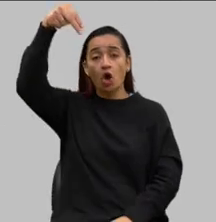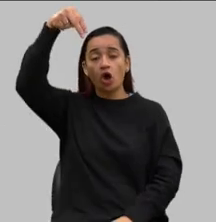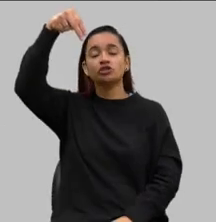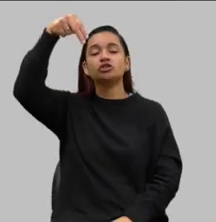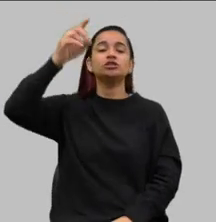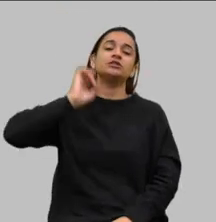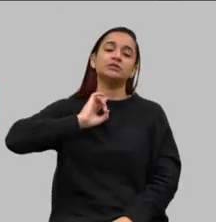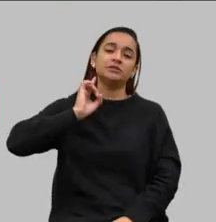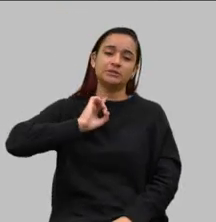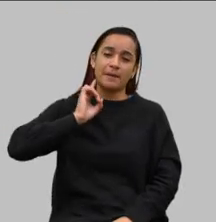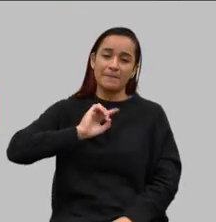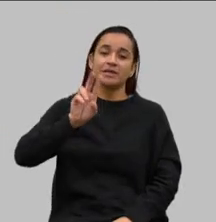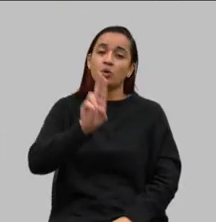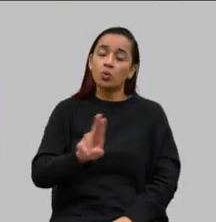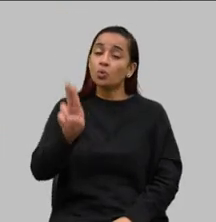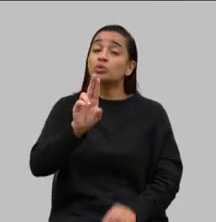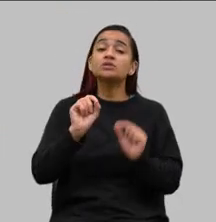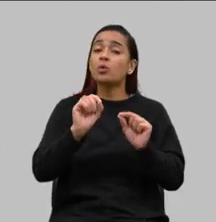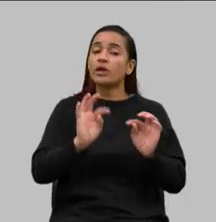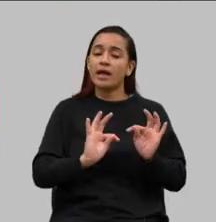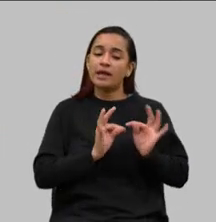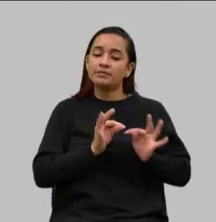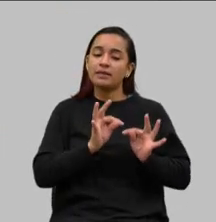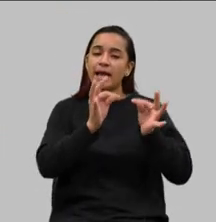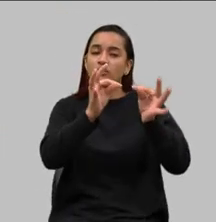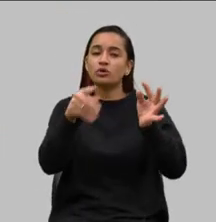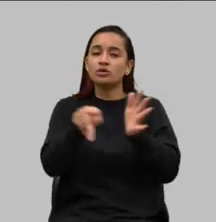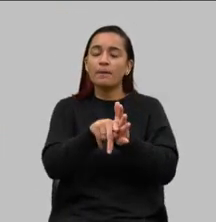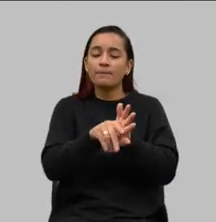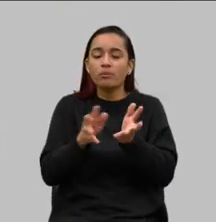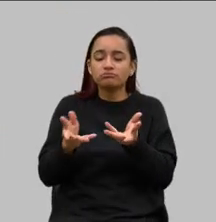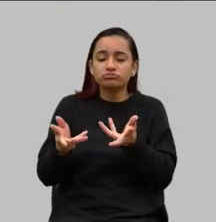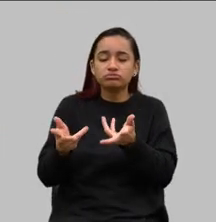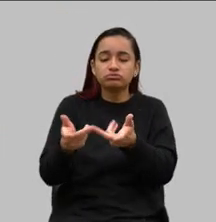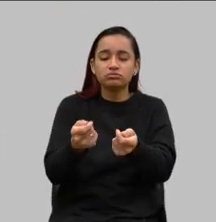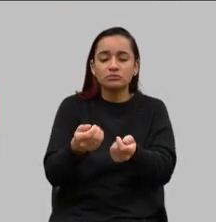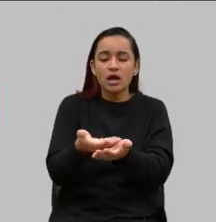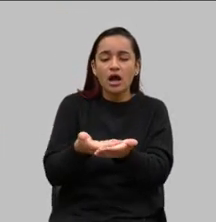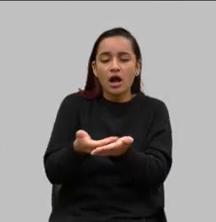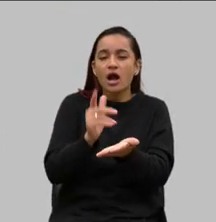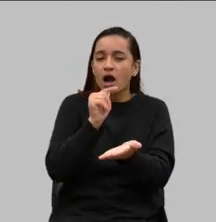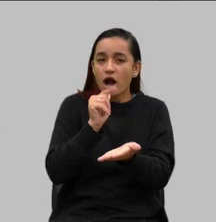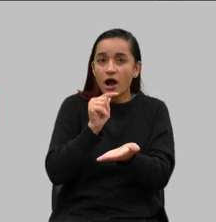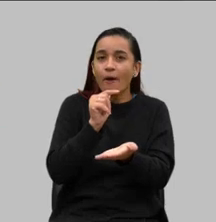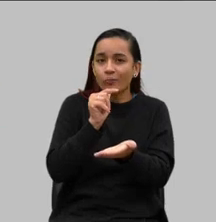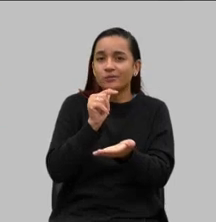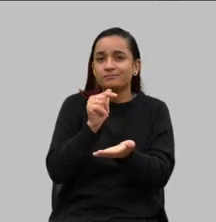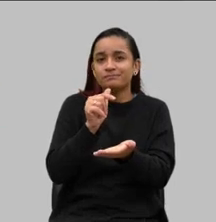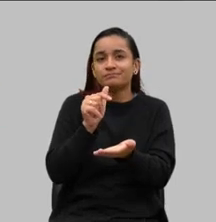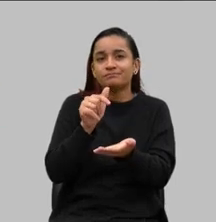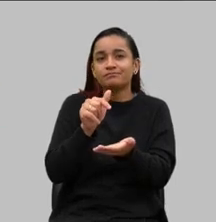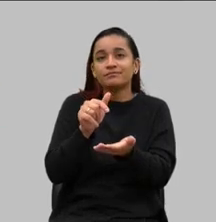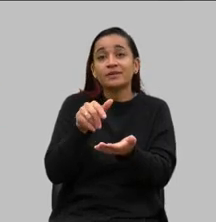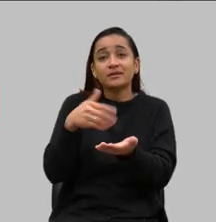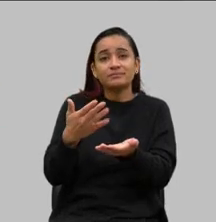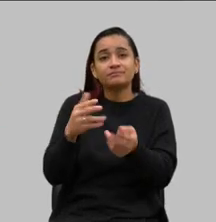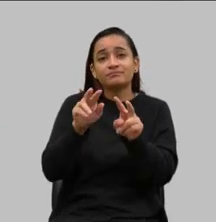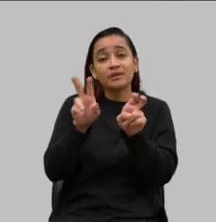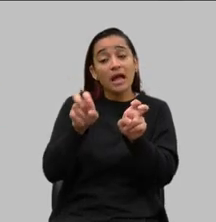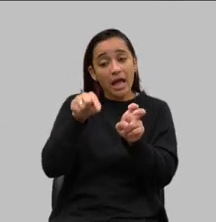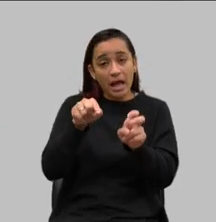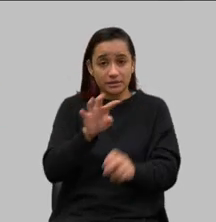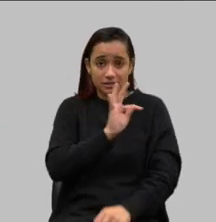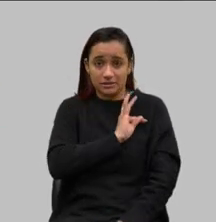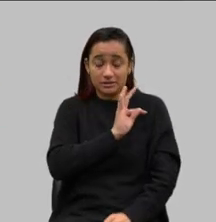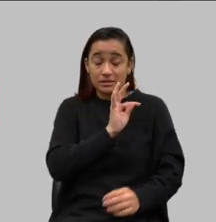utilizando uma tecnologia de dessalinização eh bem E e essa tecnologia permite né em